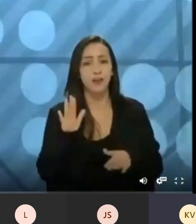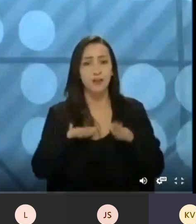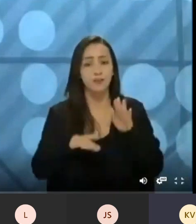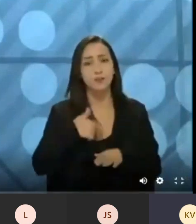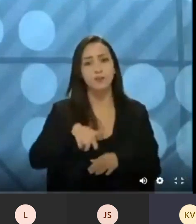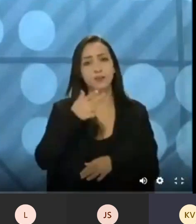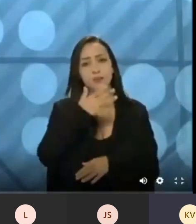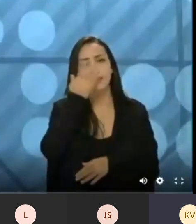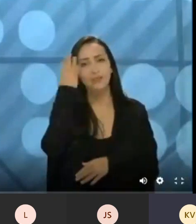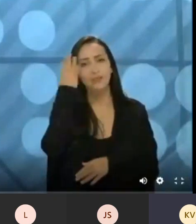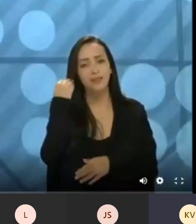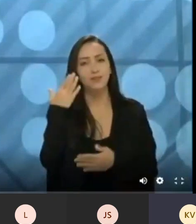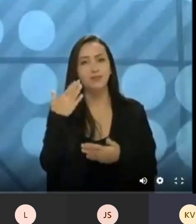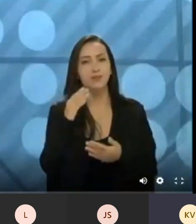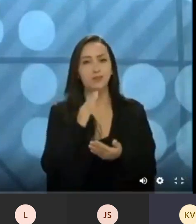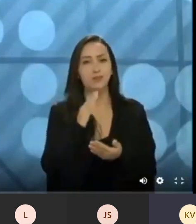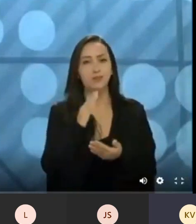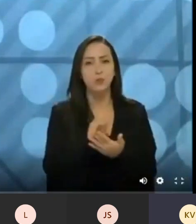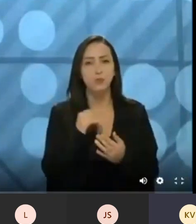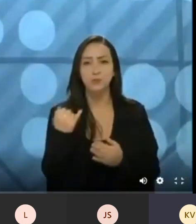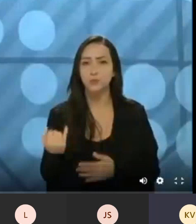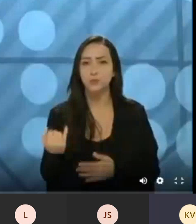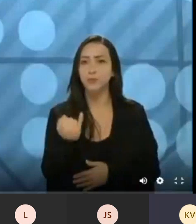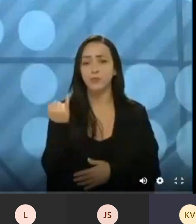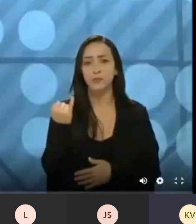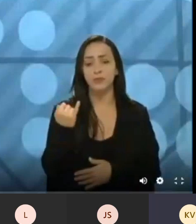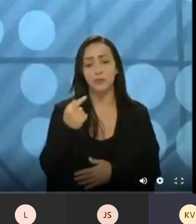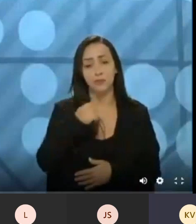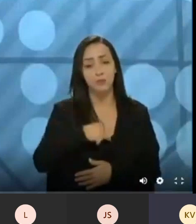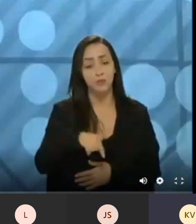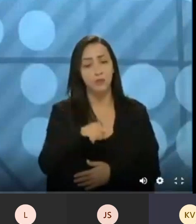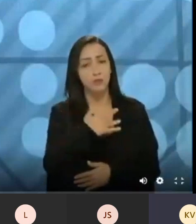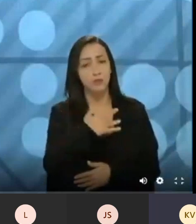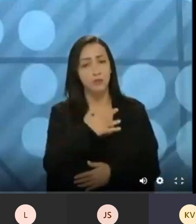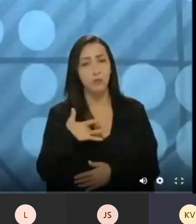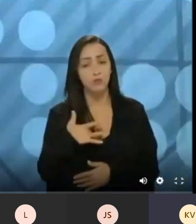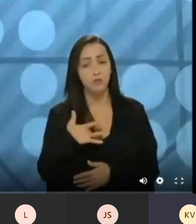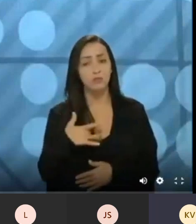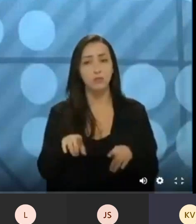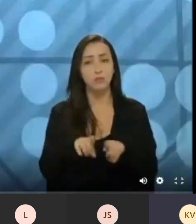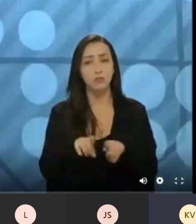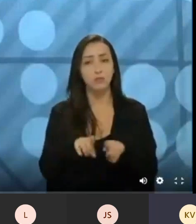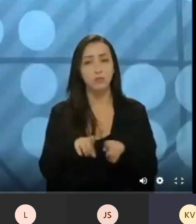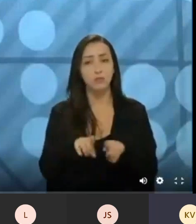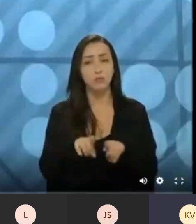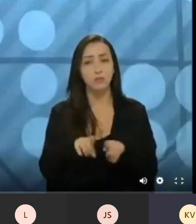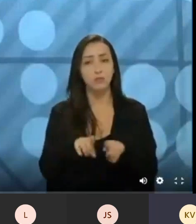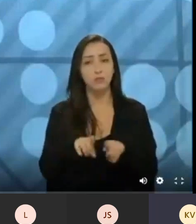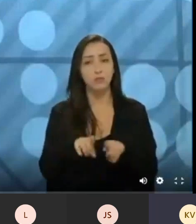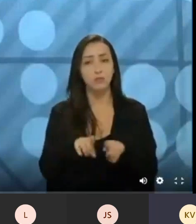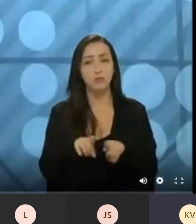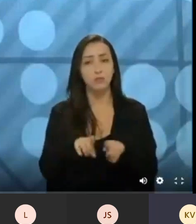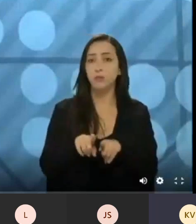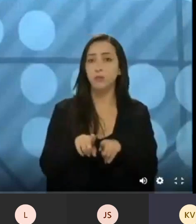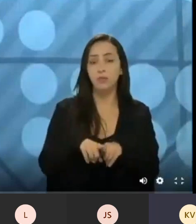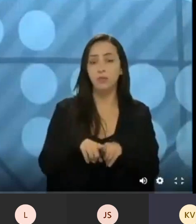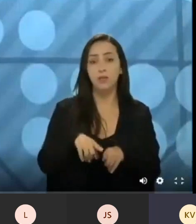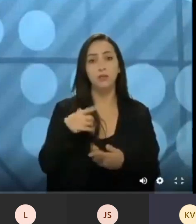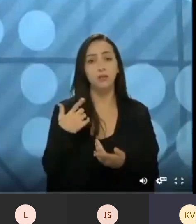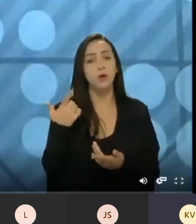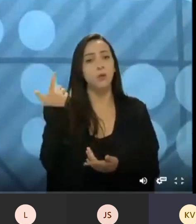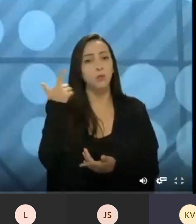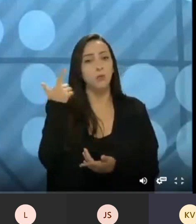acaba esquecendo de alguns pontos extremamente importantes para a nossa saúde, para o nosso bem-estar e também